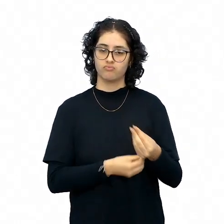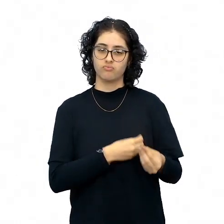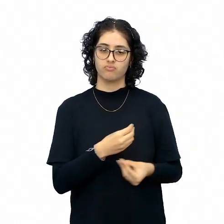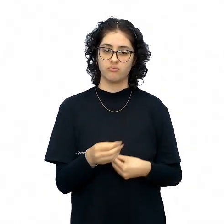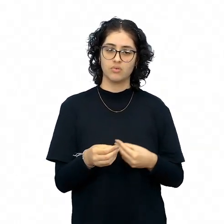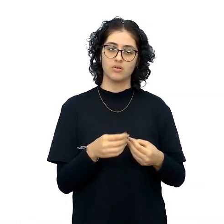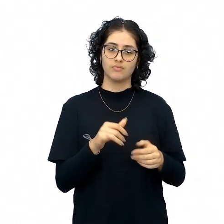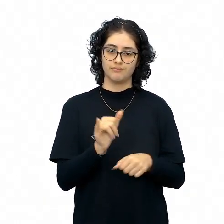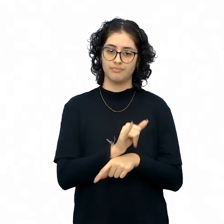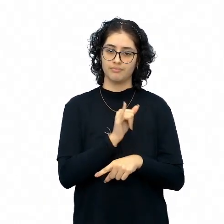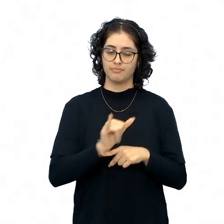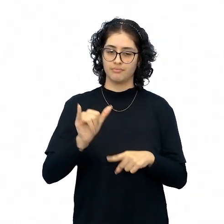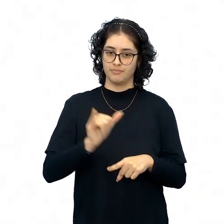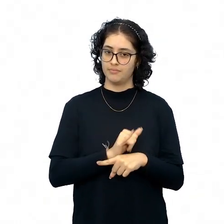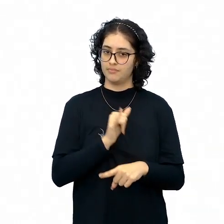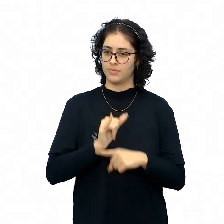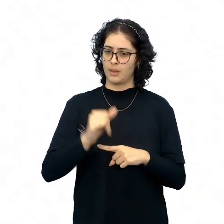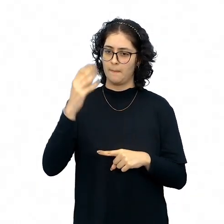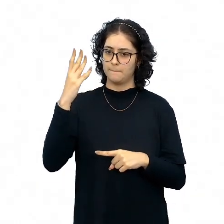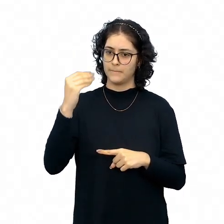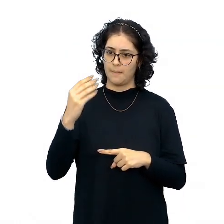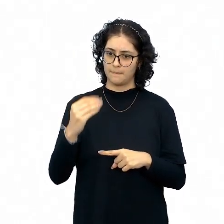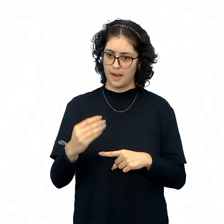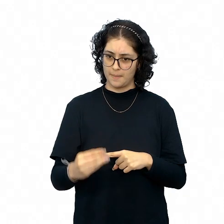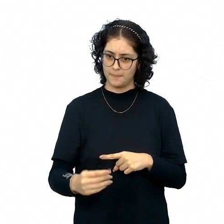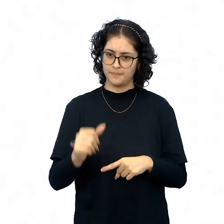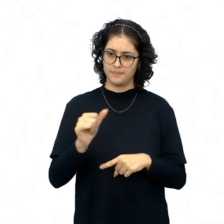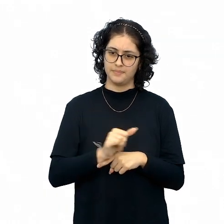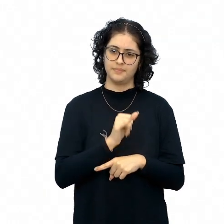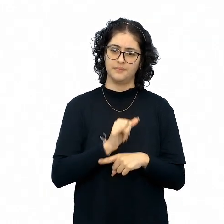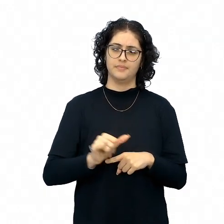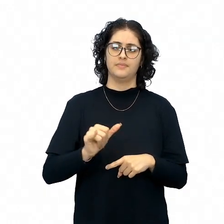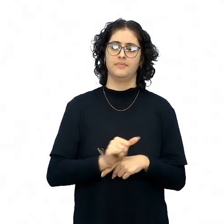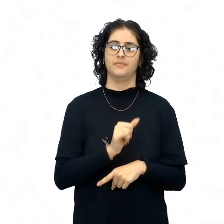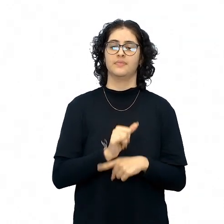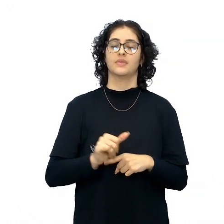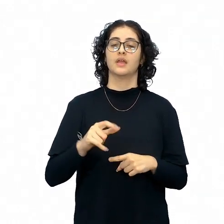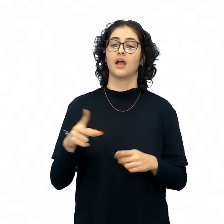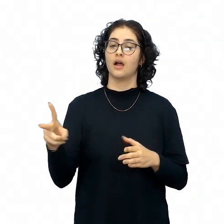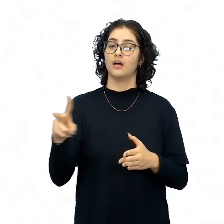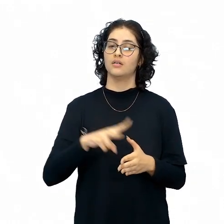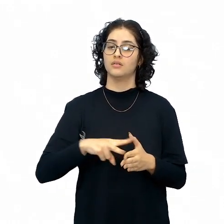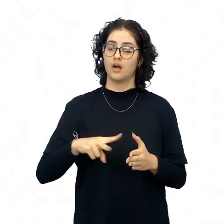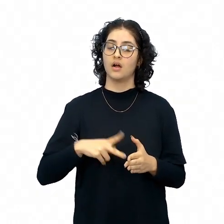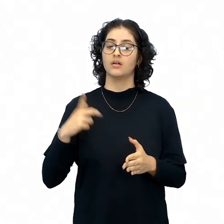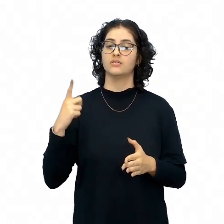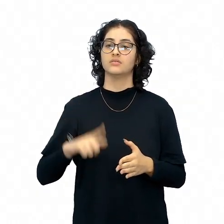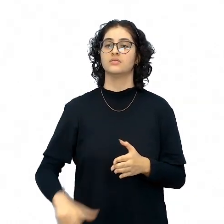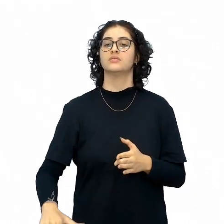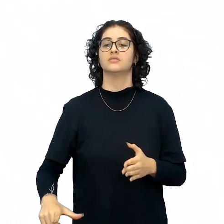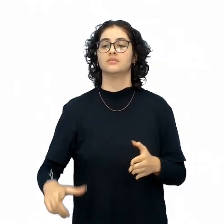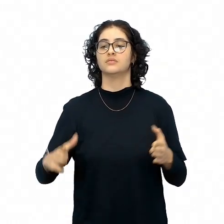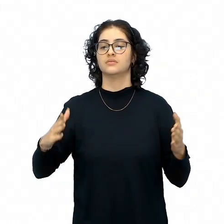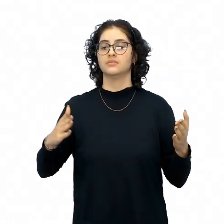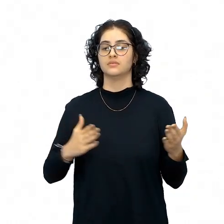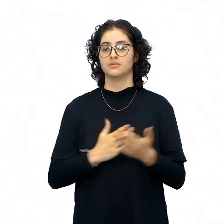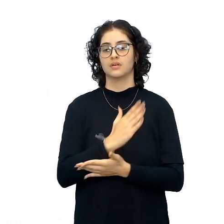aquelas estratégias, aplica as estratégias indicadas pela Solé, para que durante a leitura eles consigam, então,